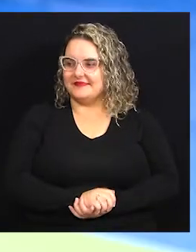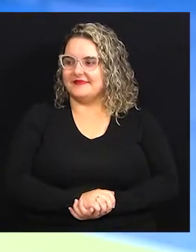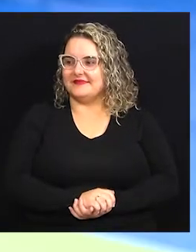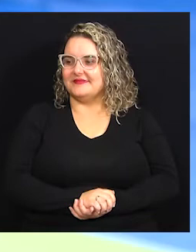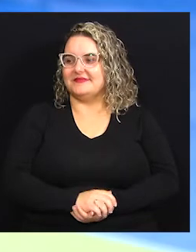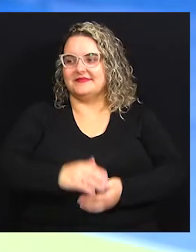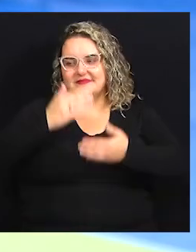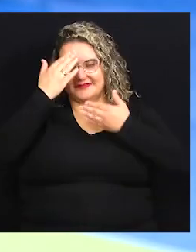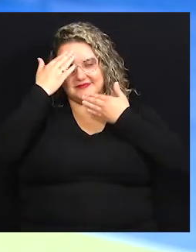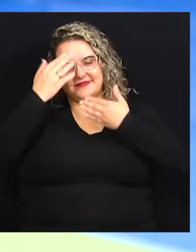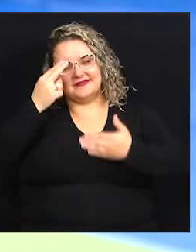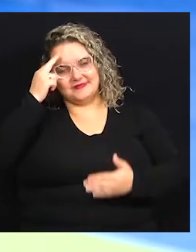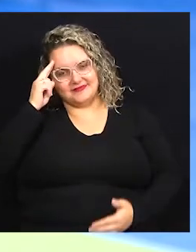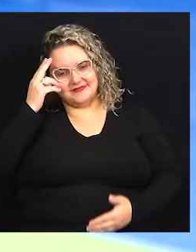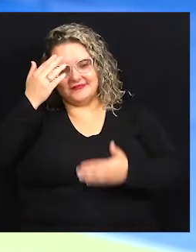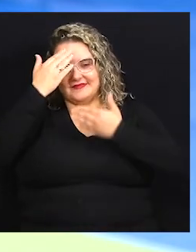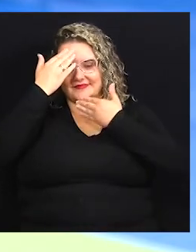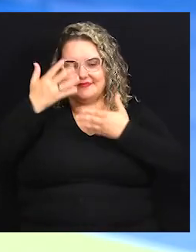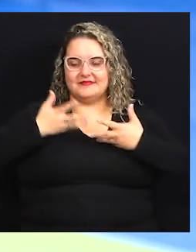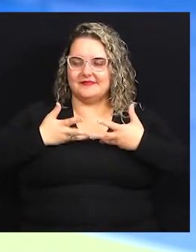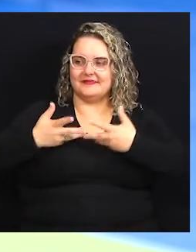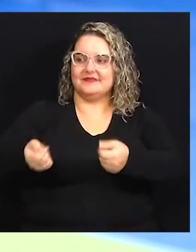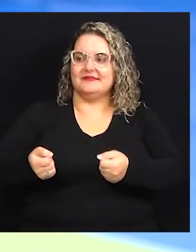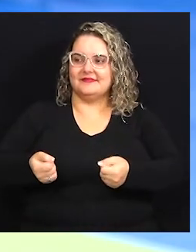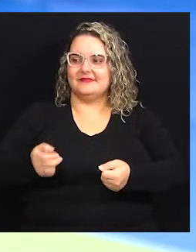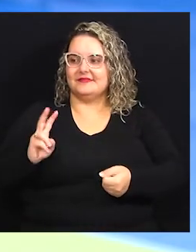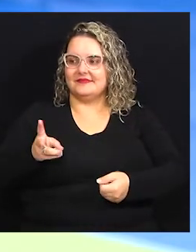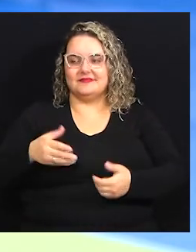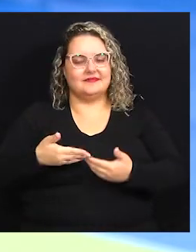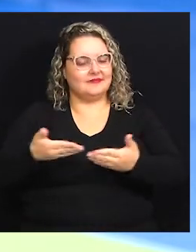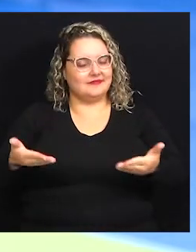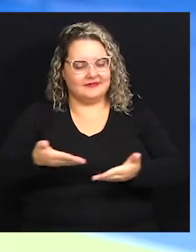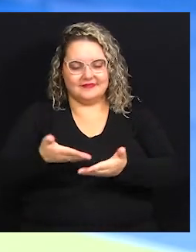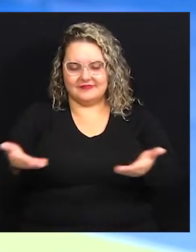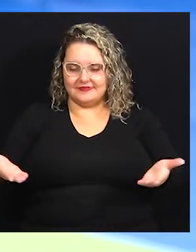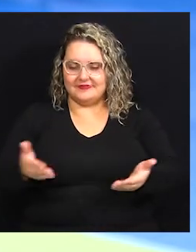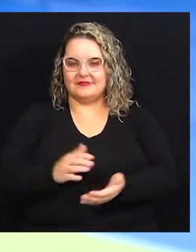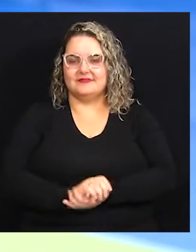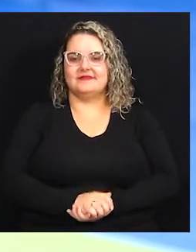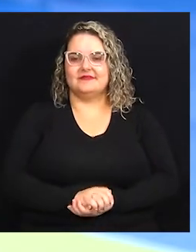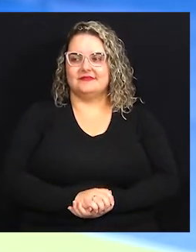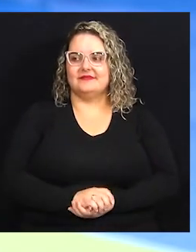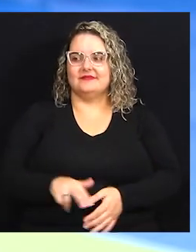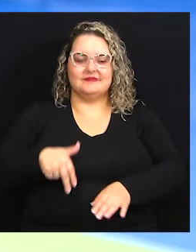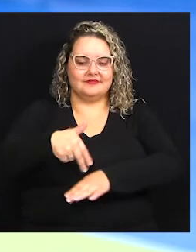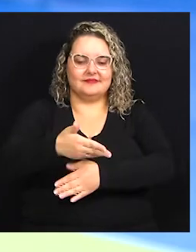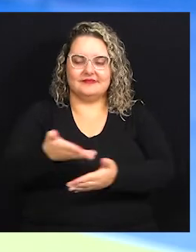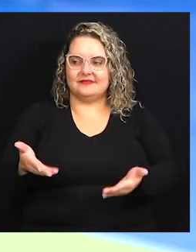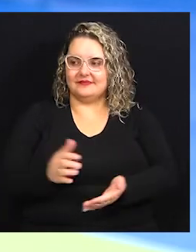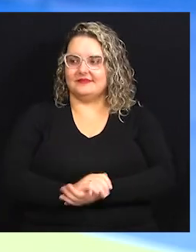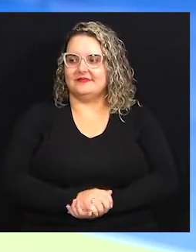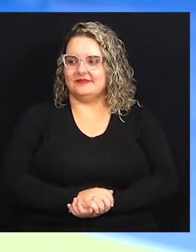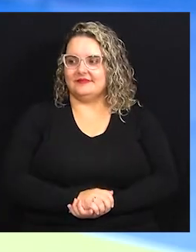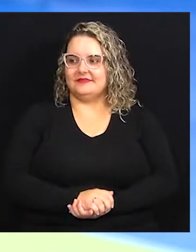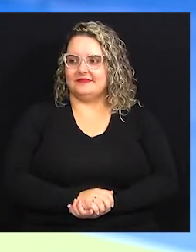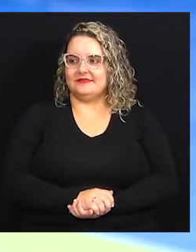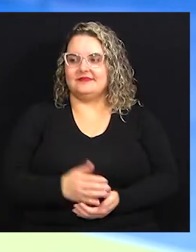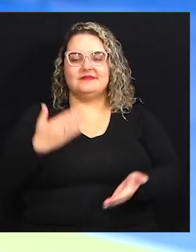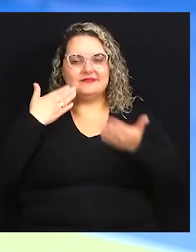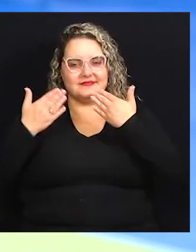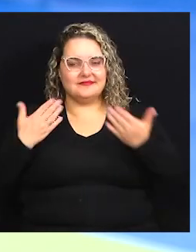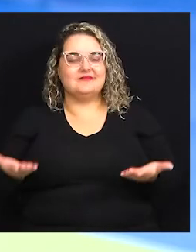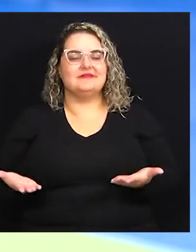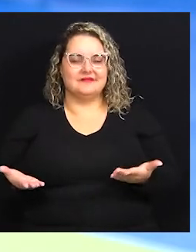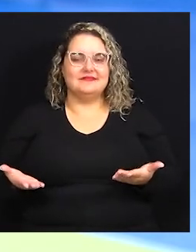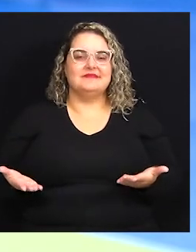Passou rápido. Eu que agradeço, Gabriel. Obrigado pelo convite. Estarei sempre à disposição, tá? Você falou uma coisa boa. Foi um